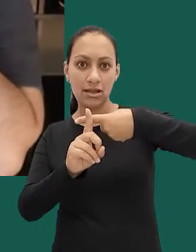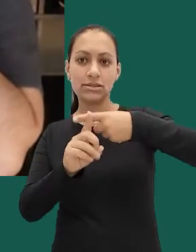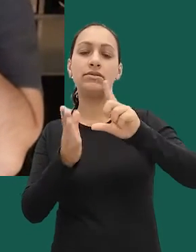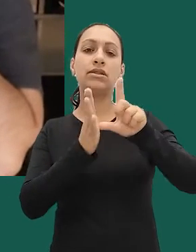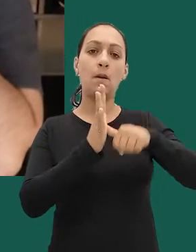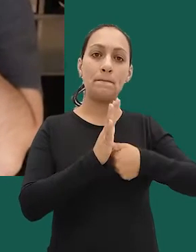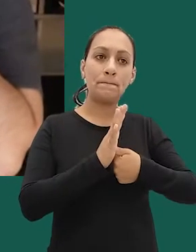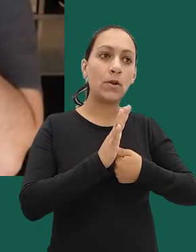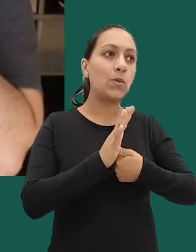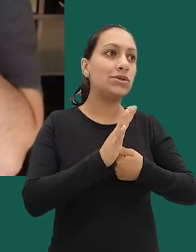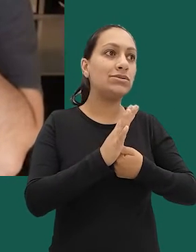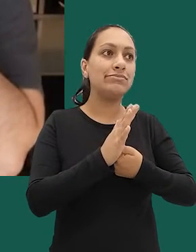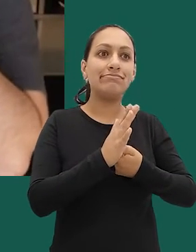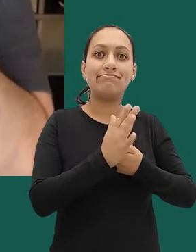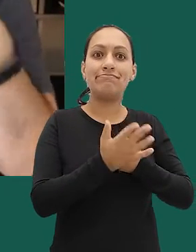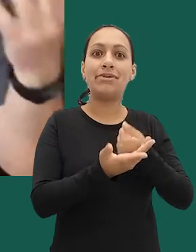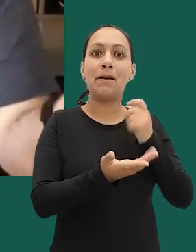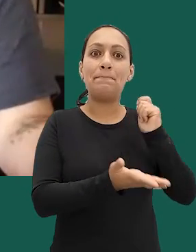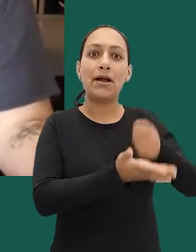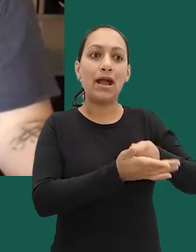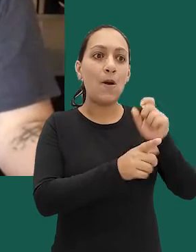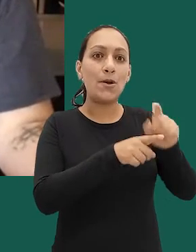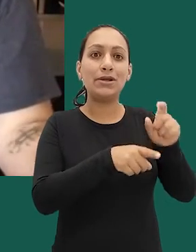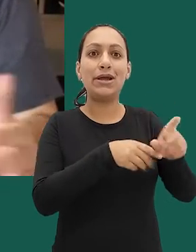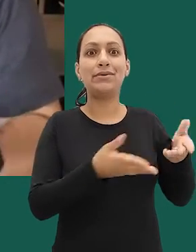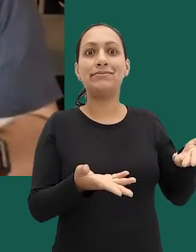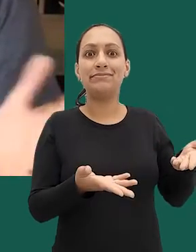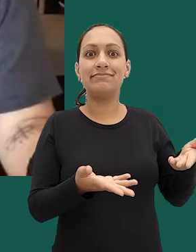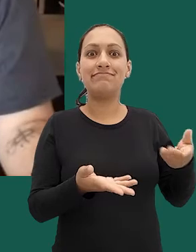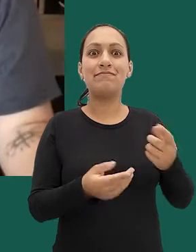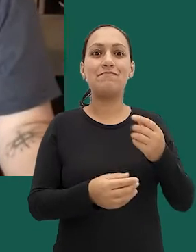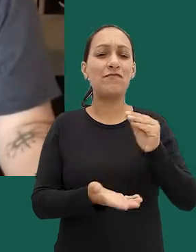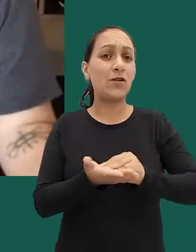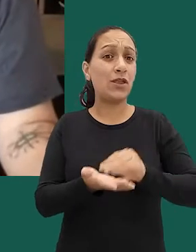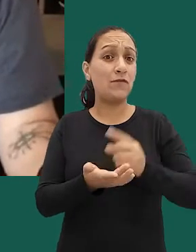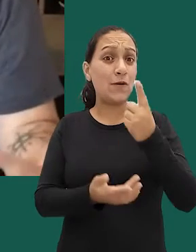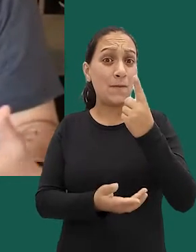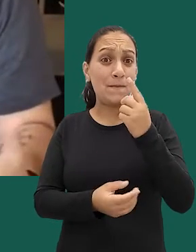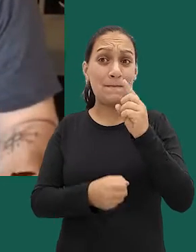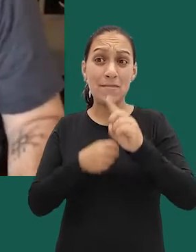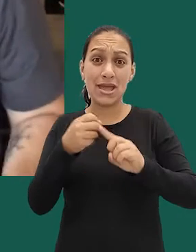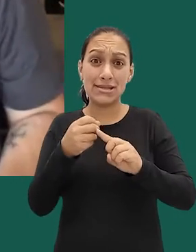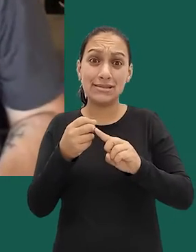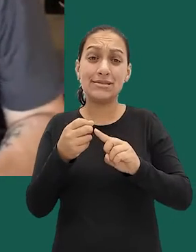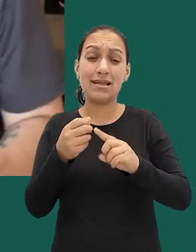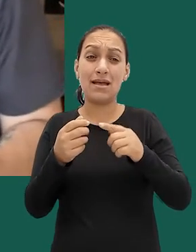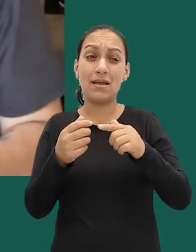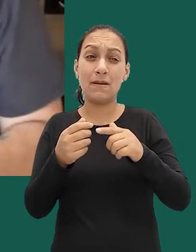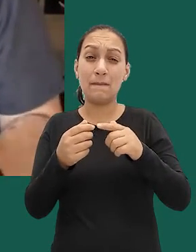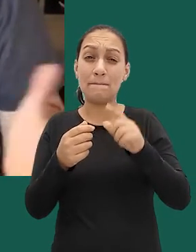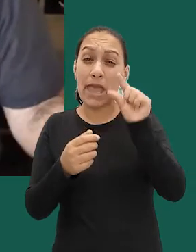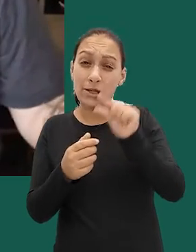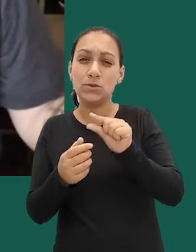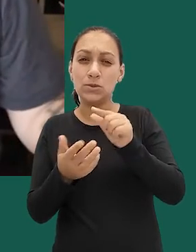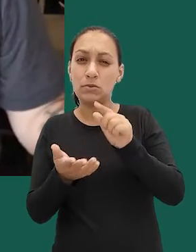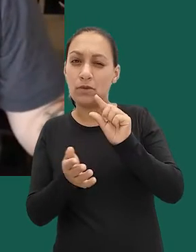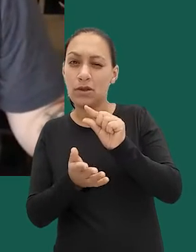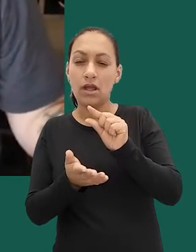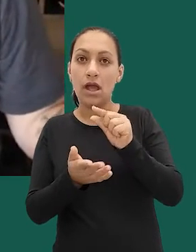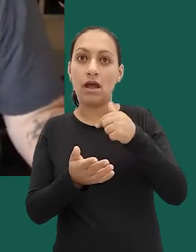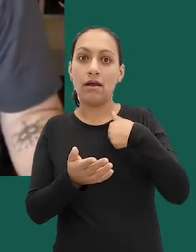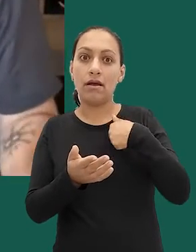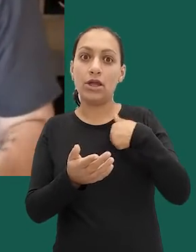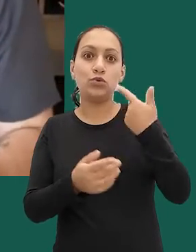Faltando menos de um mês para ter que pagar o aluguel de novo, eu não tinha mais o dinheiro, e eu falei, quer saber de uma coisa? Já que eu vou